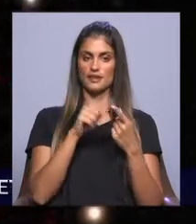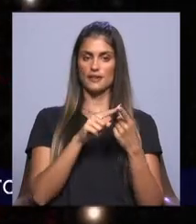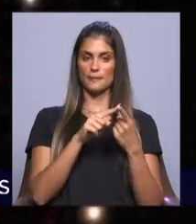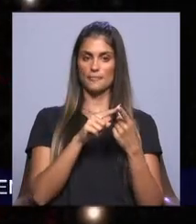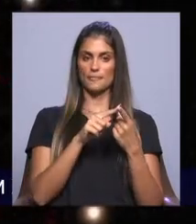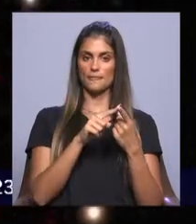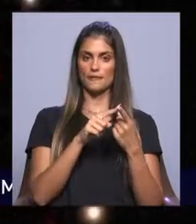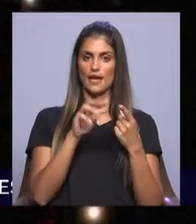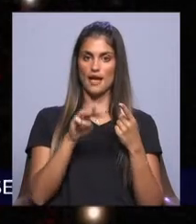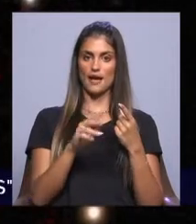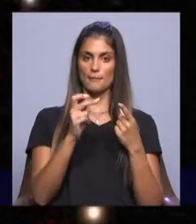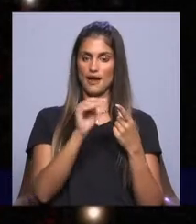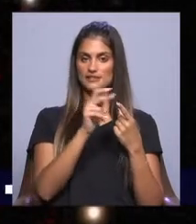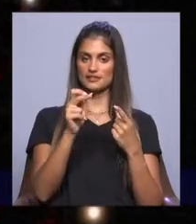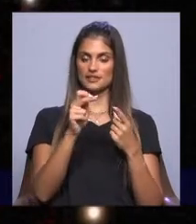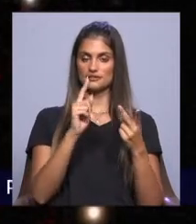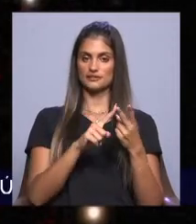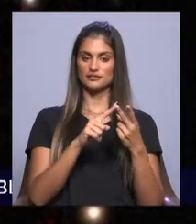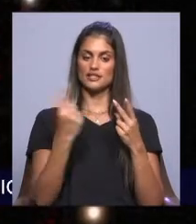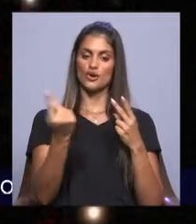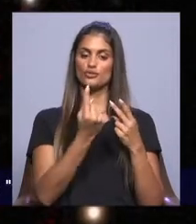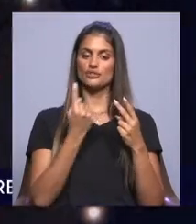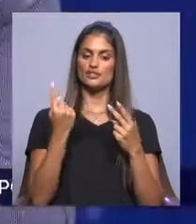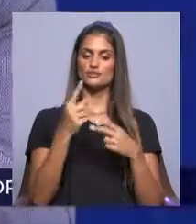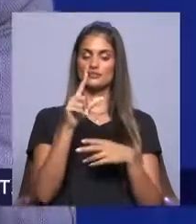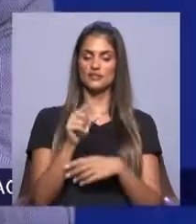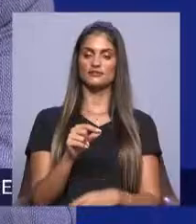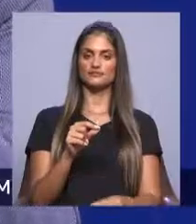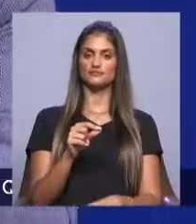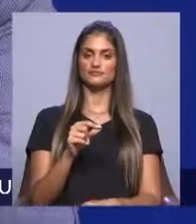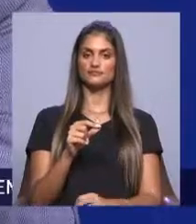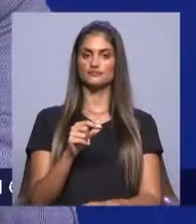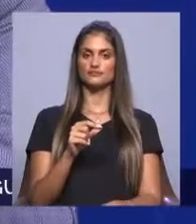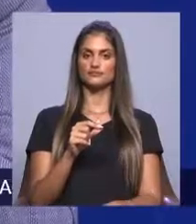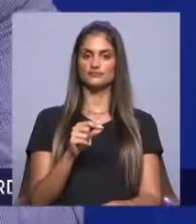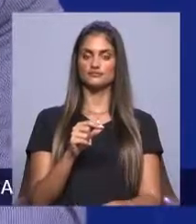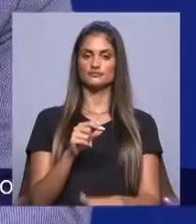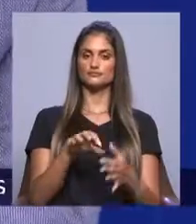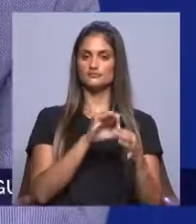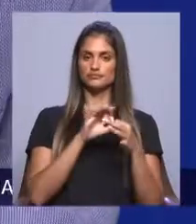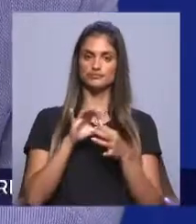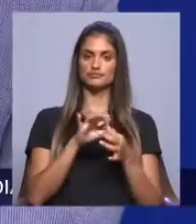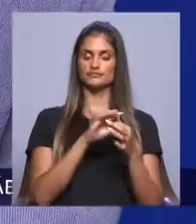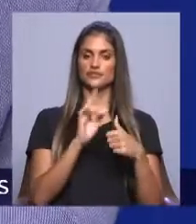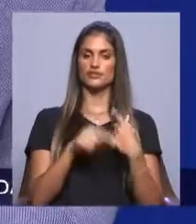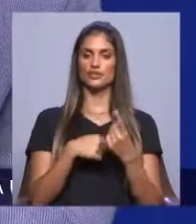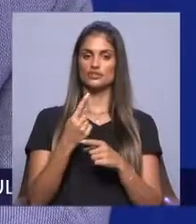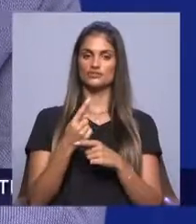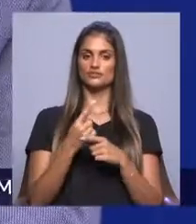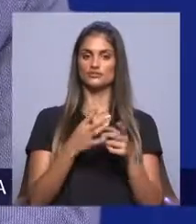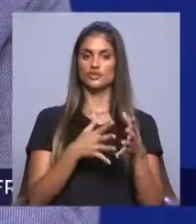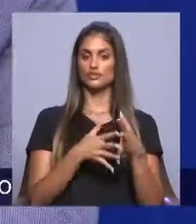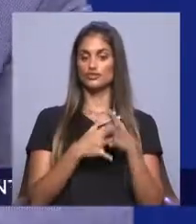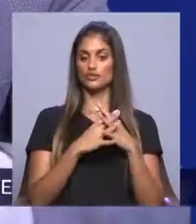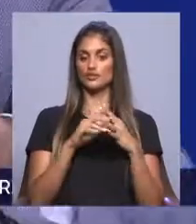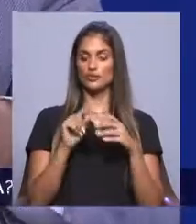e, precisamente, a sua rotação. E que estão interligados, digamos assim. E depois, a massa também com o